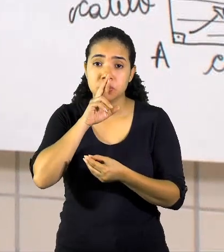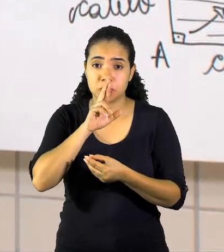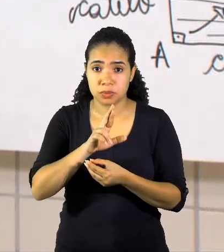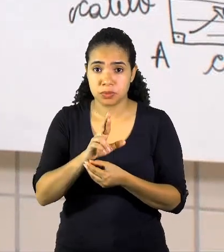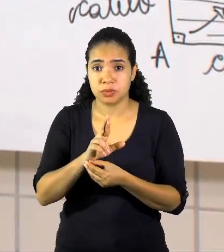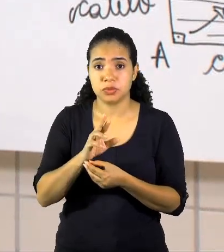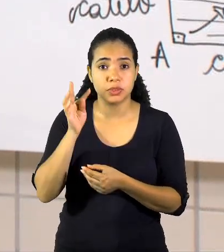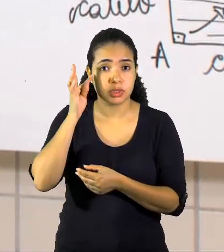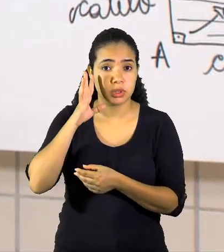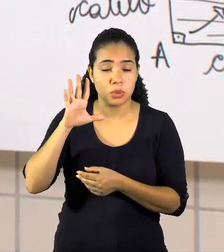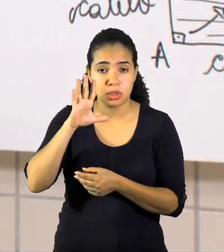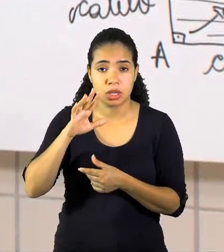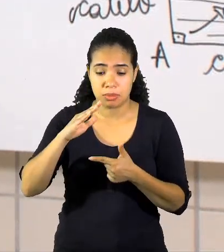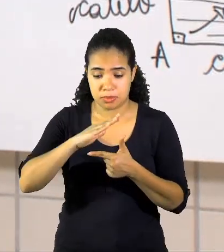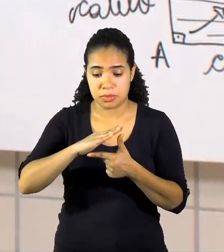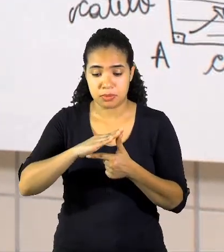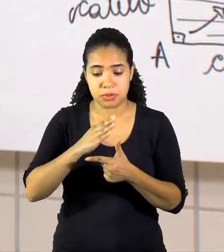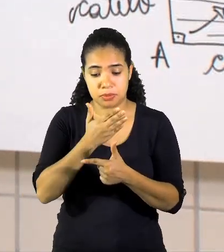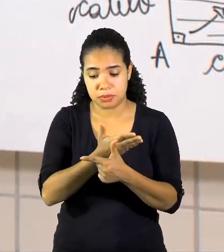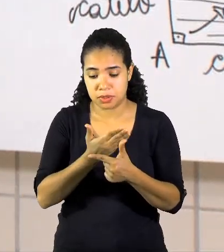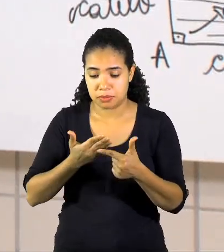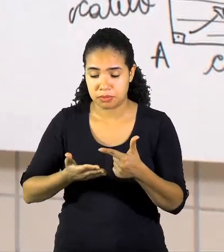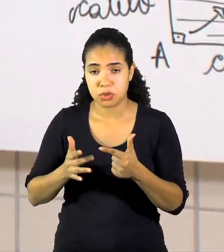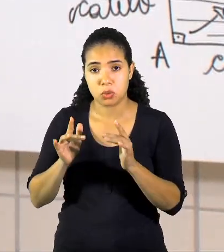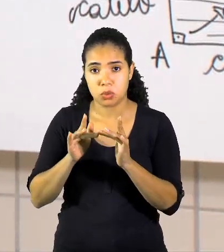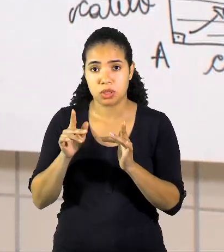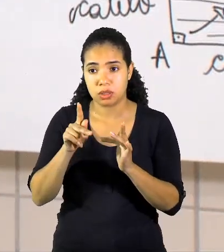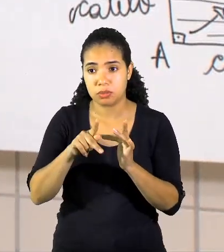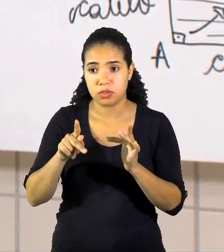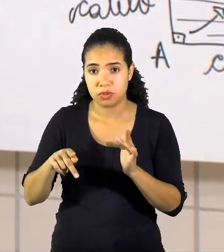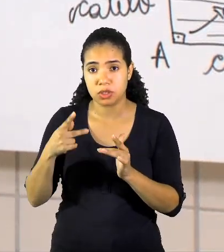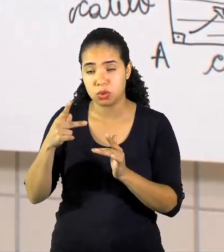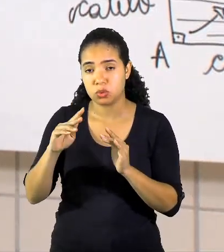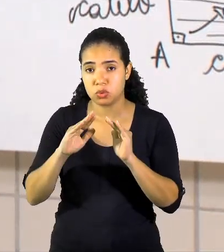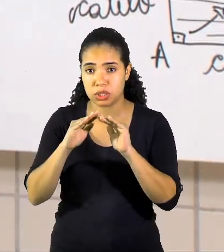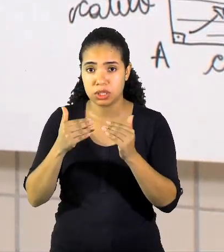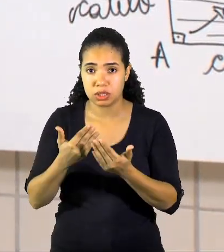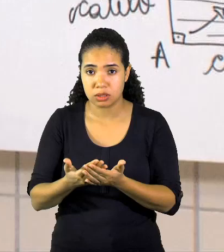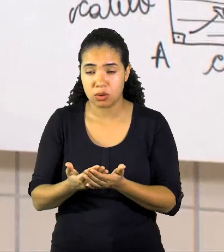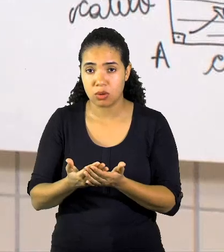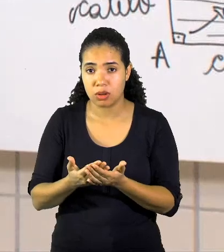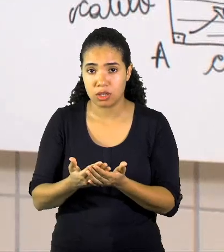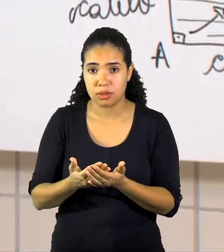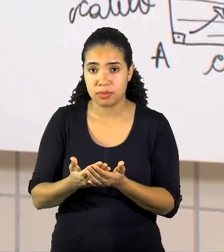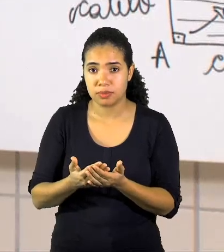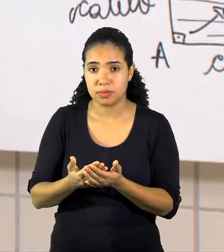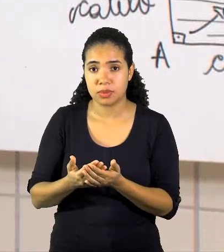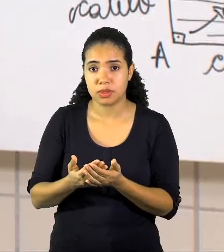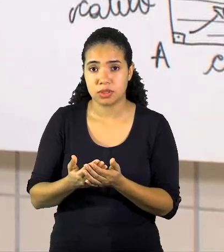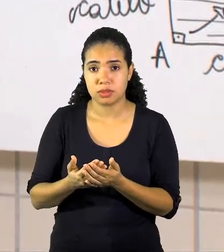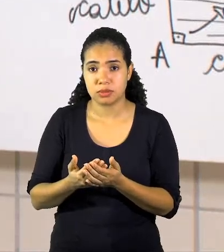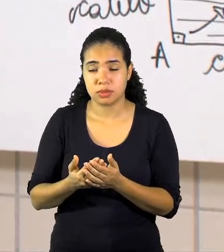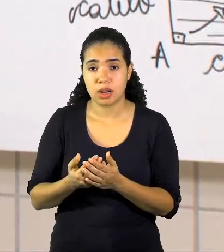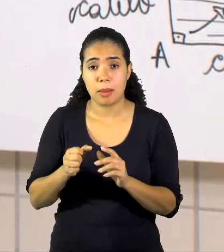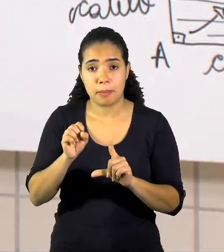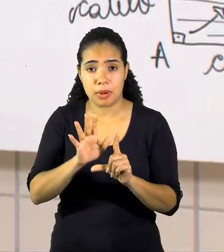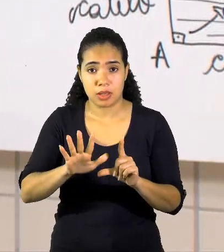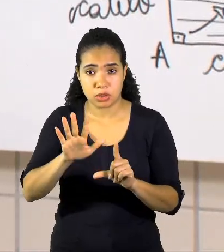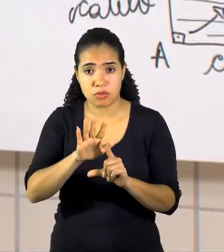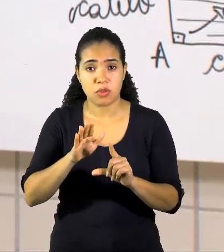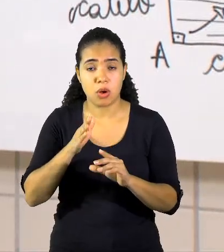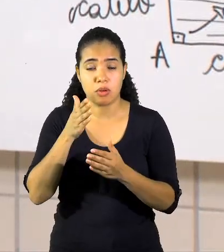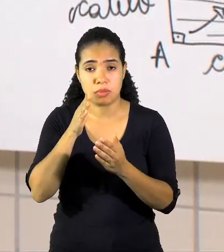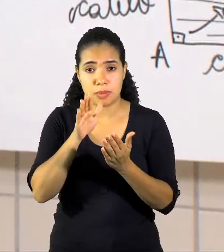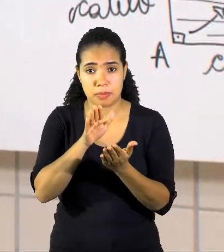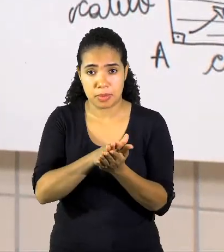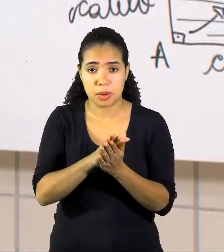no nosso Teorema de Pitágoras, entre em contato com o professor da sua escola. Não deixe de estar acessando a nossa plataforma, de